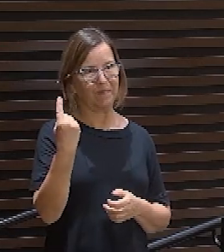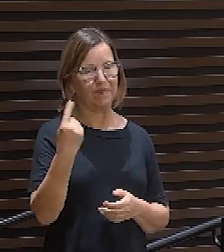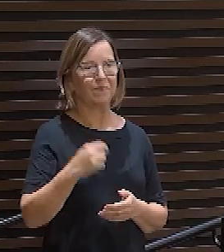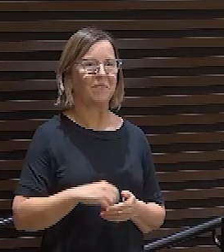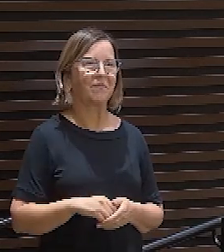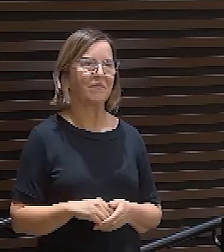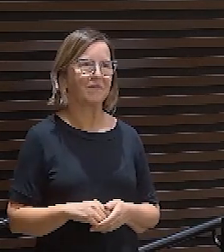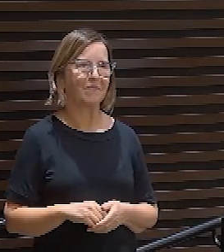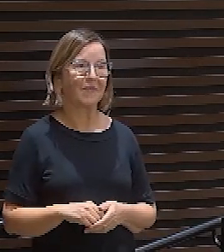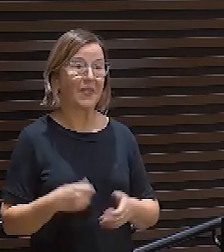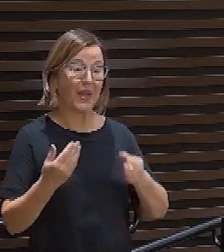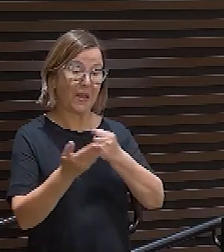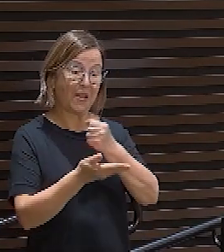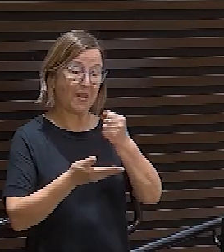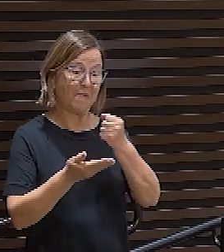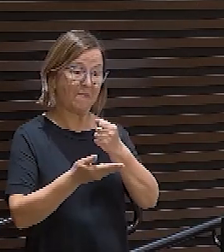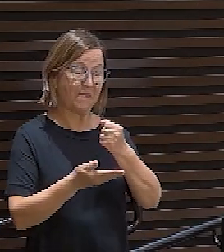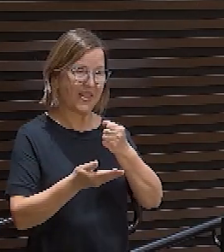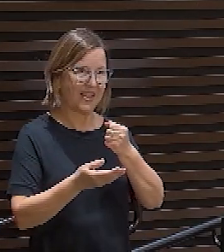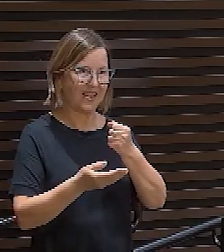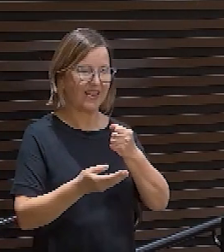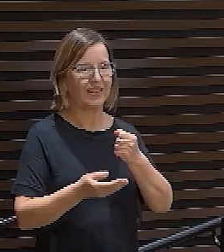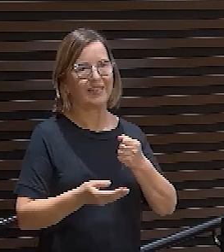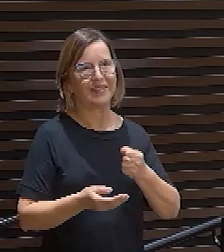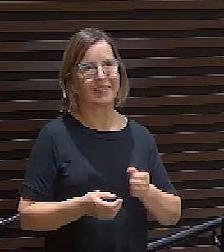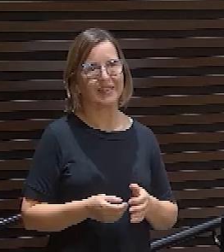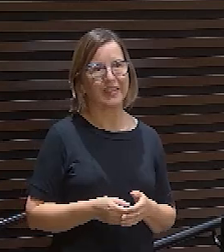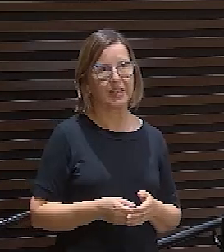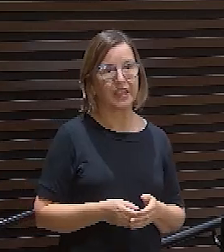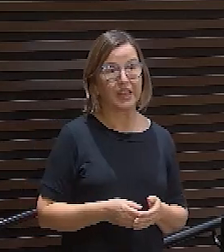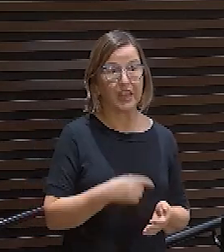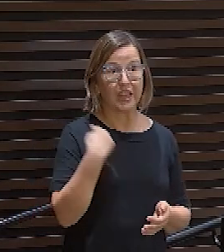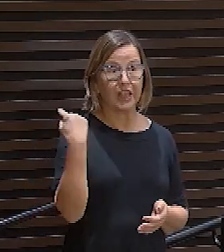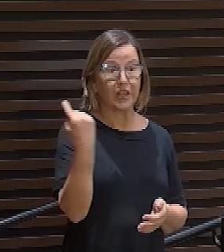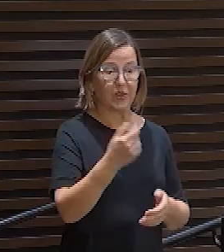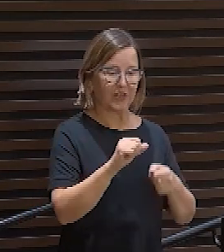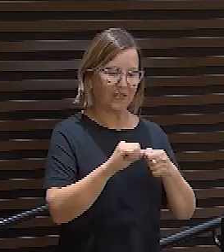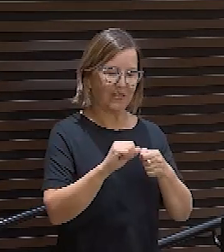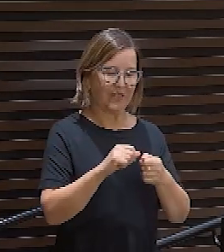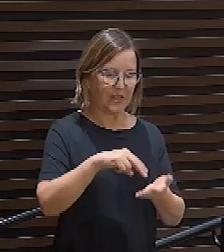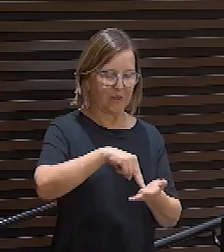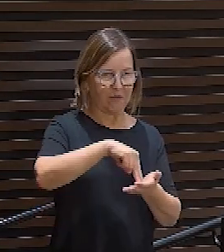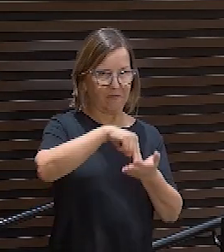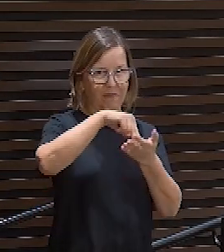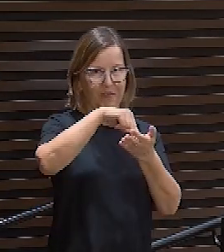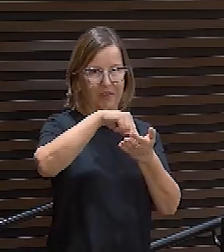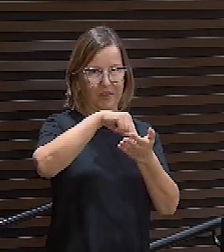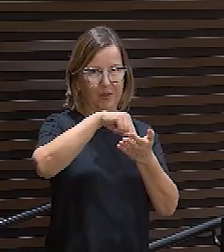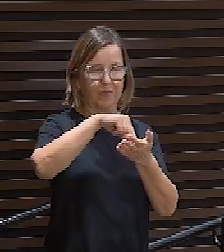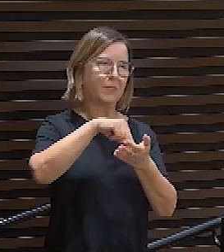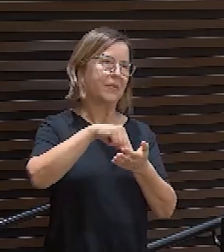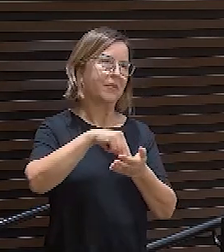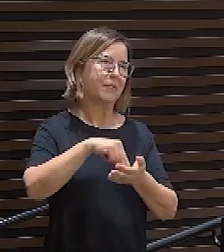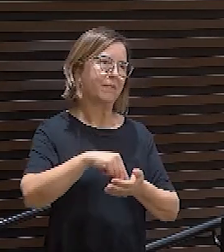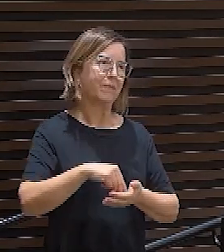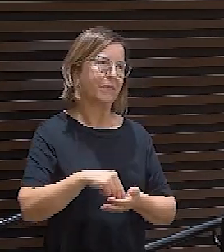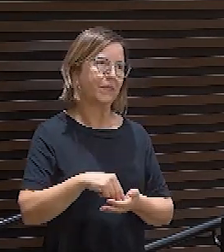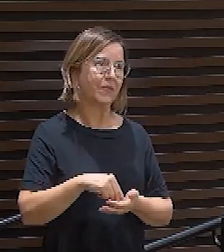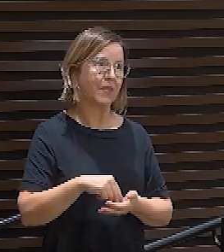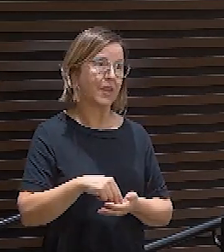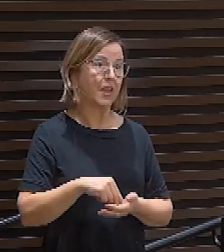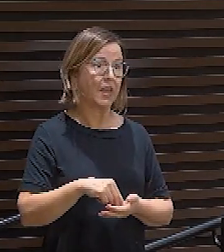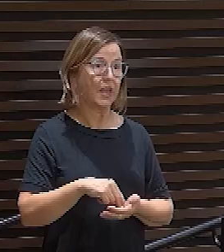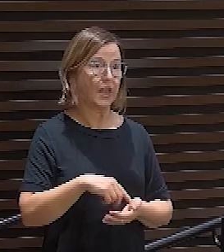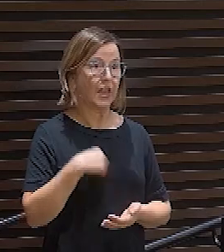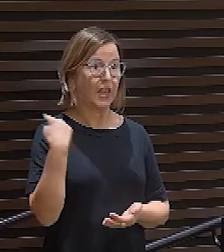o alicerce, a base, a fundação. Ele nos mantém firmes. E dele nós não vamos nos afastar